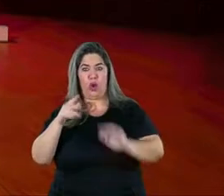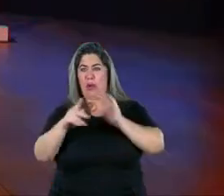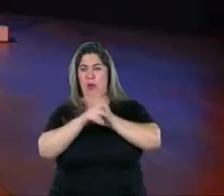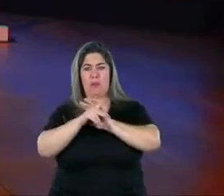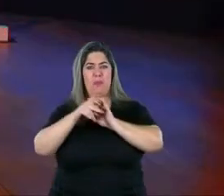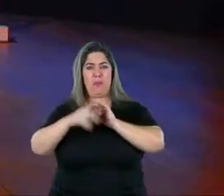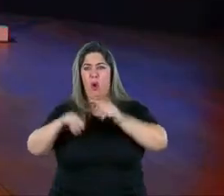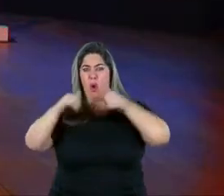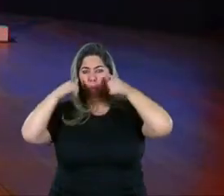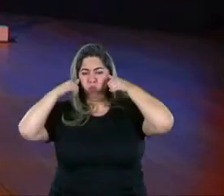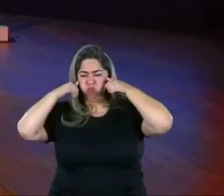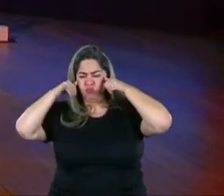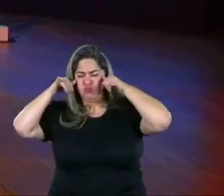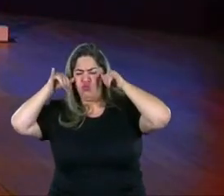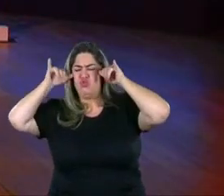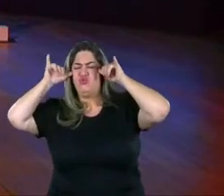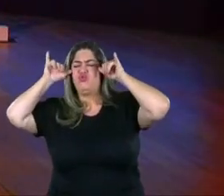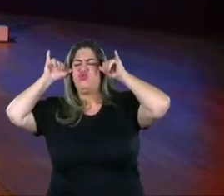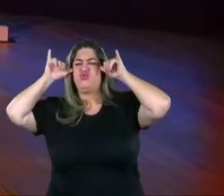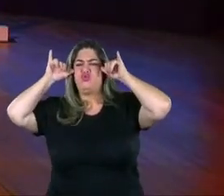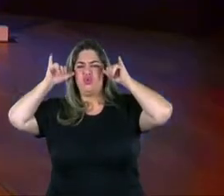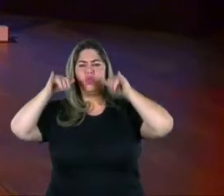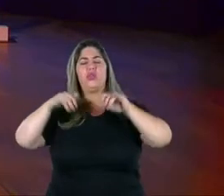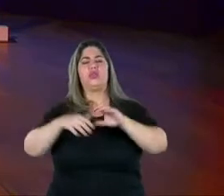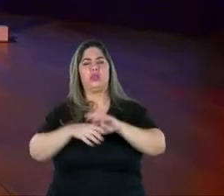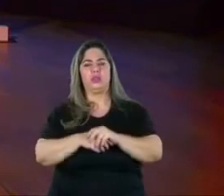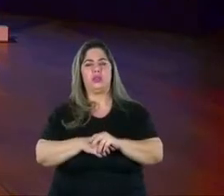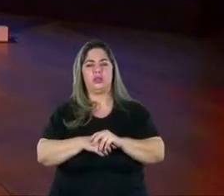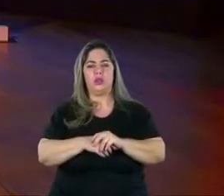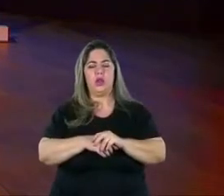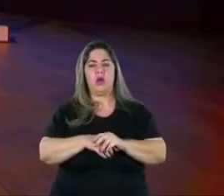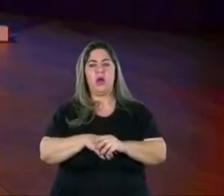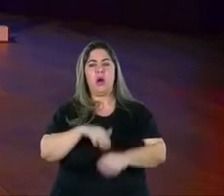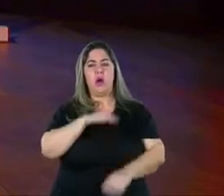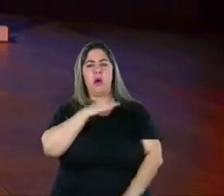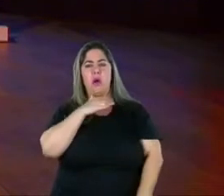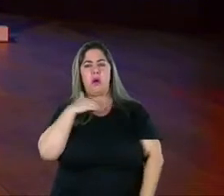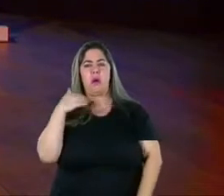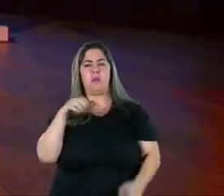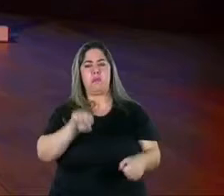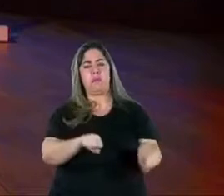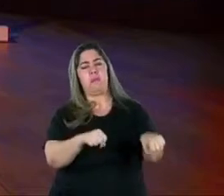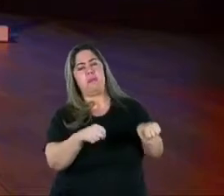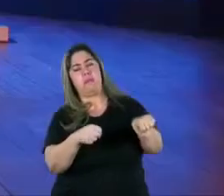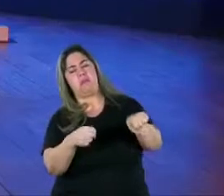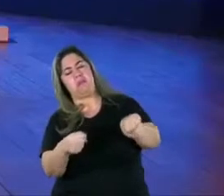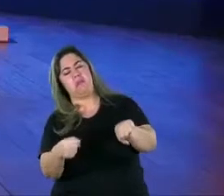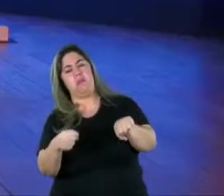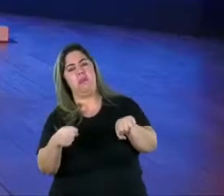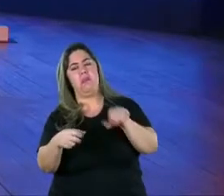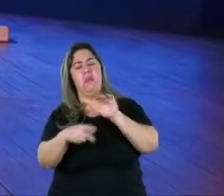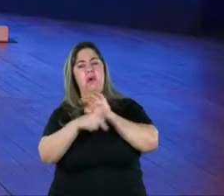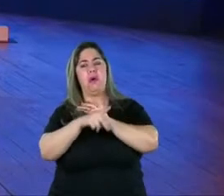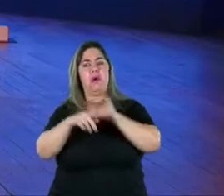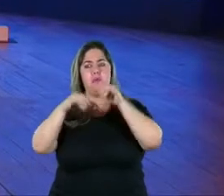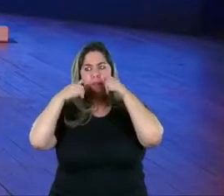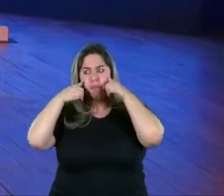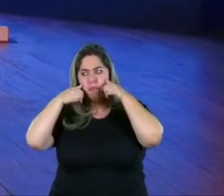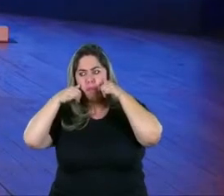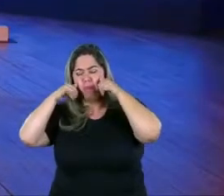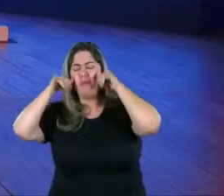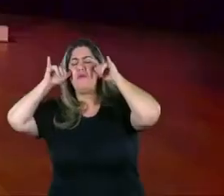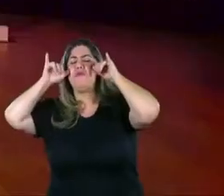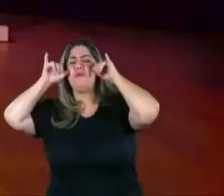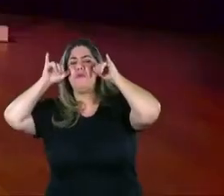boi é do boi. A morte do boi é do